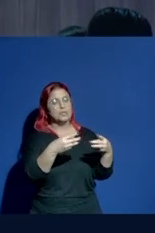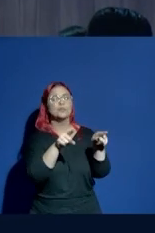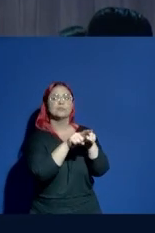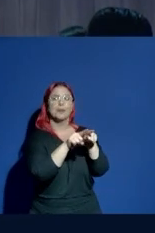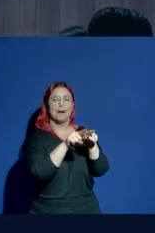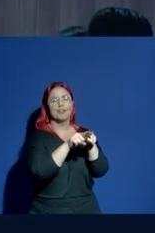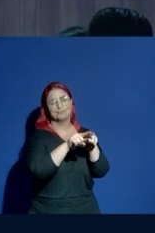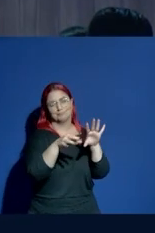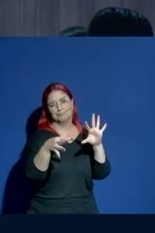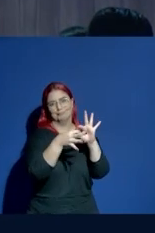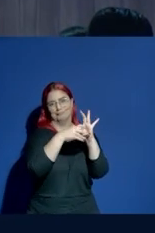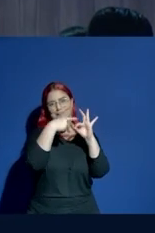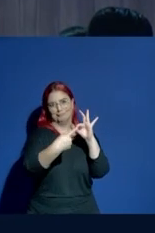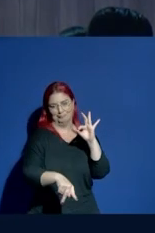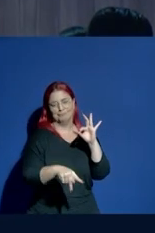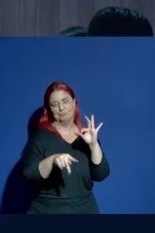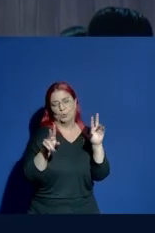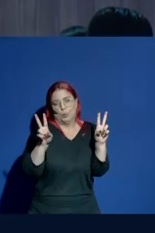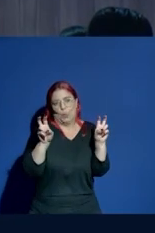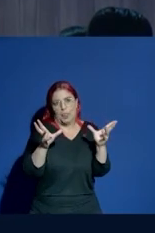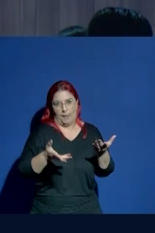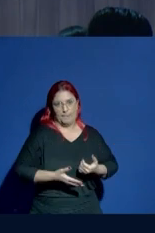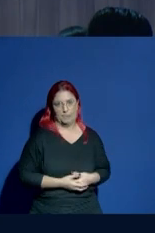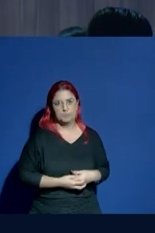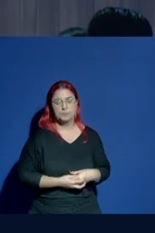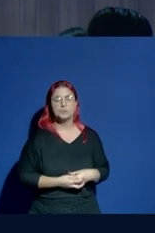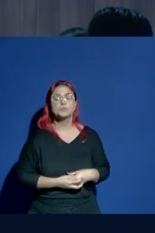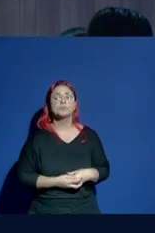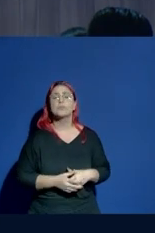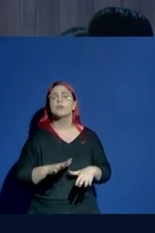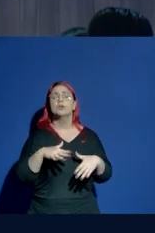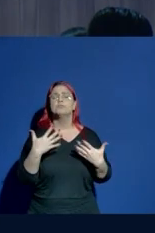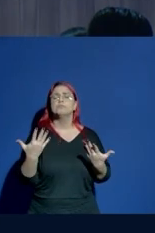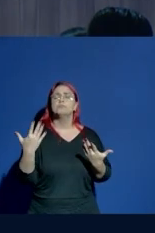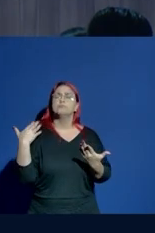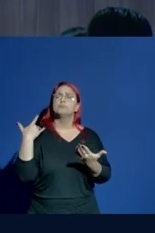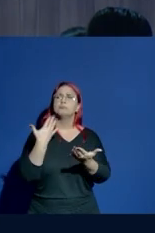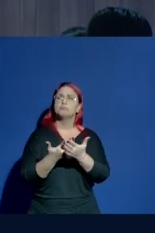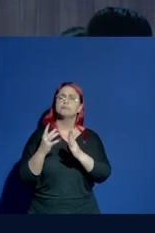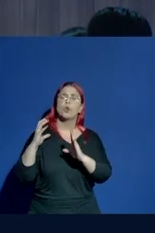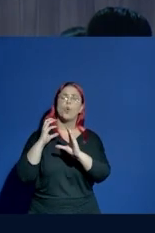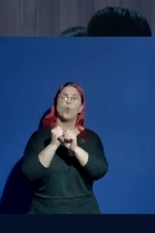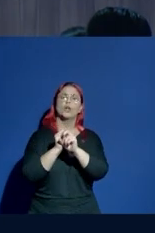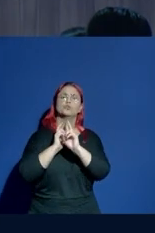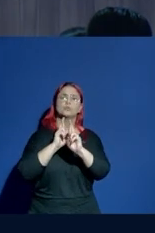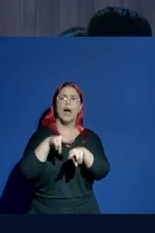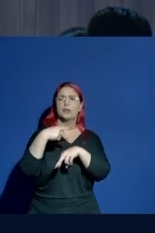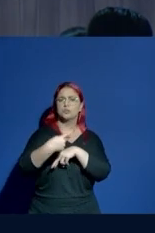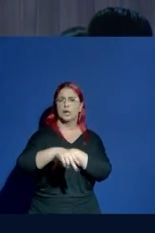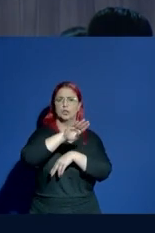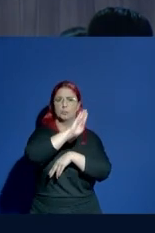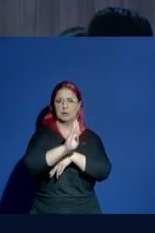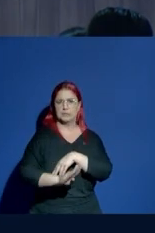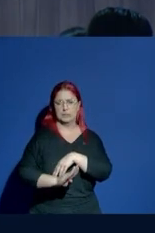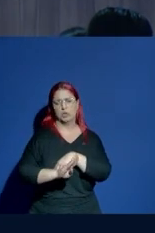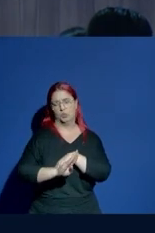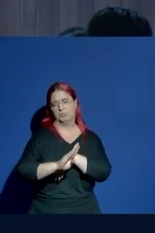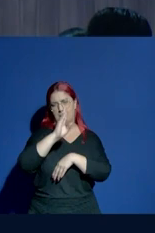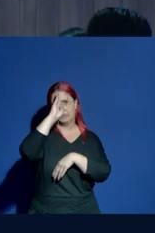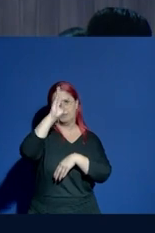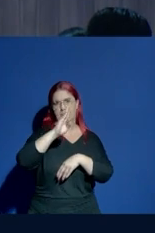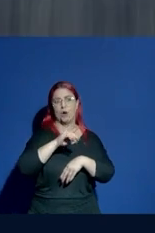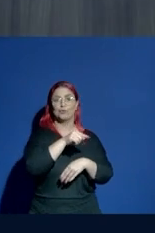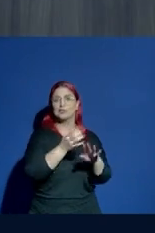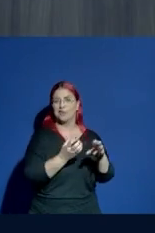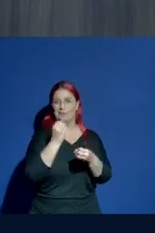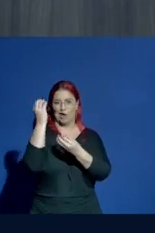com a pauta né que da nossa audiência um dos resultados muito interessantes do protagonismo do Brasil que o senhor coloca da sua viagem